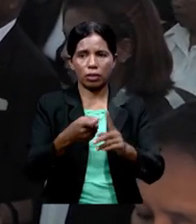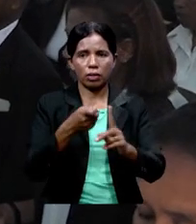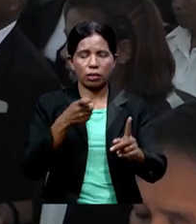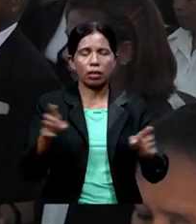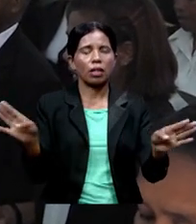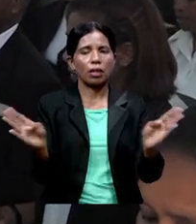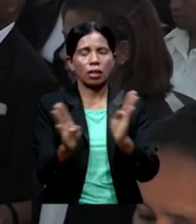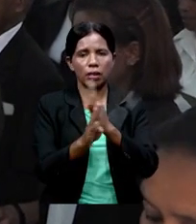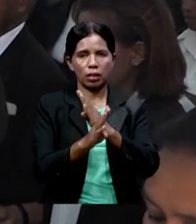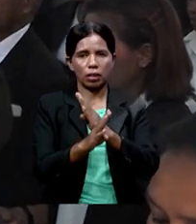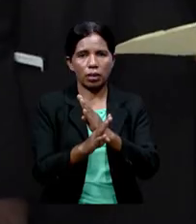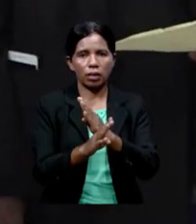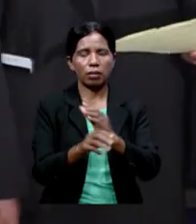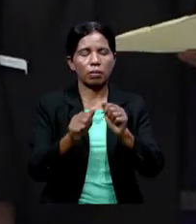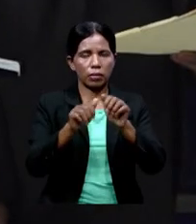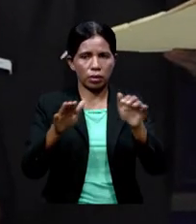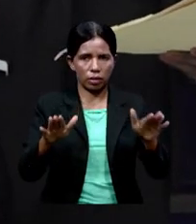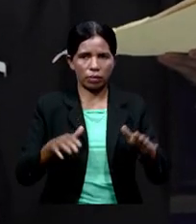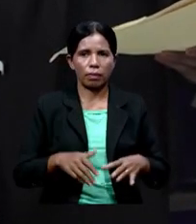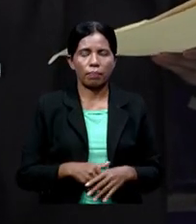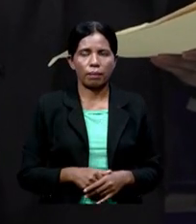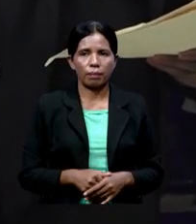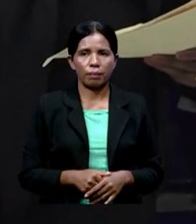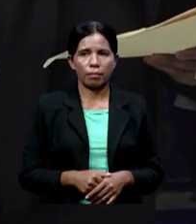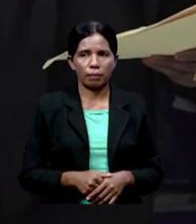horisai nuder azente administração equipa cobertura GMN.